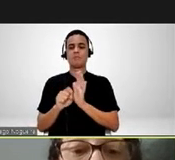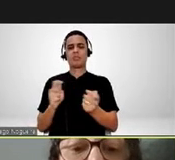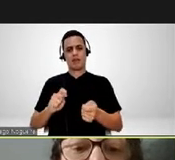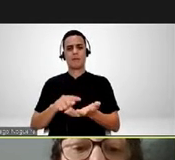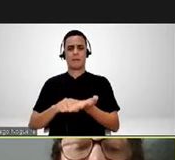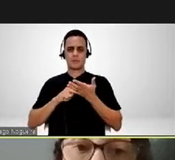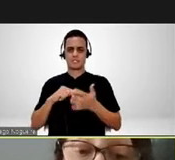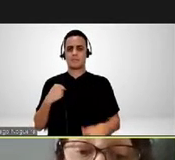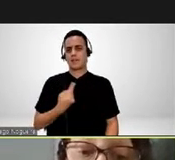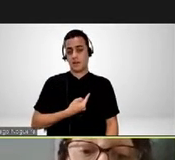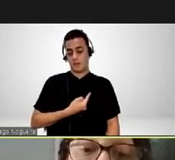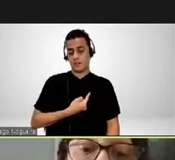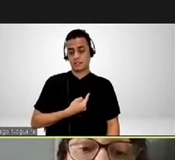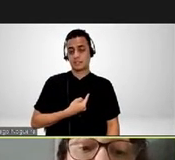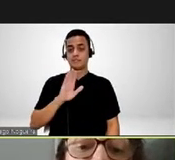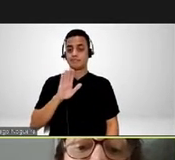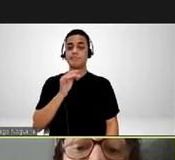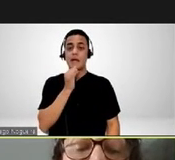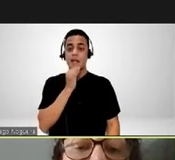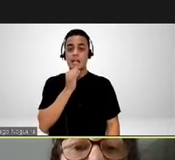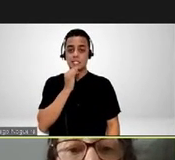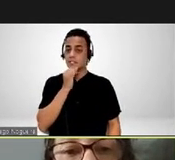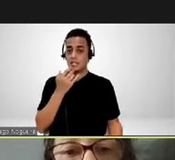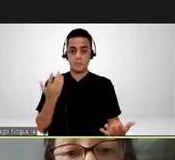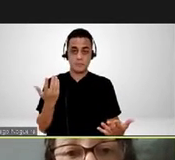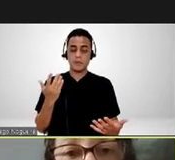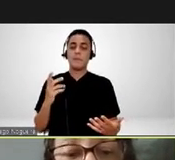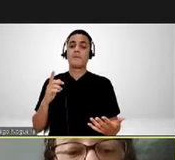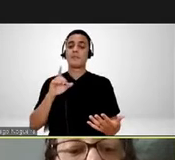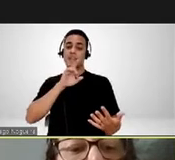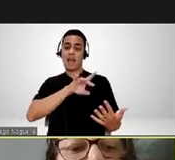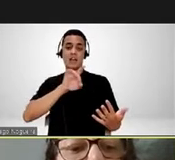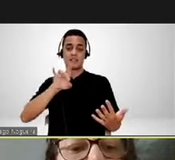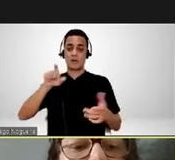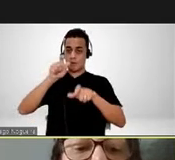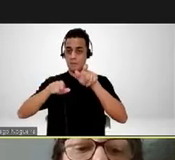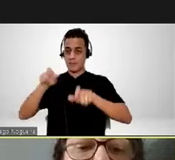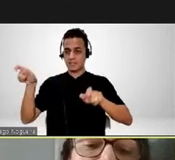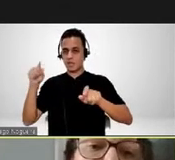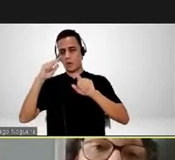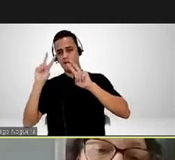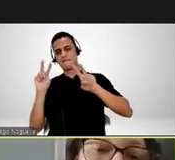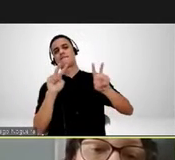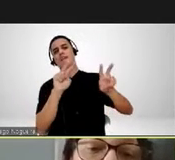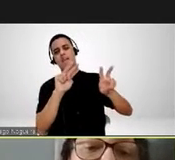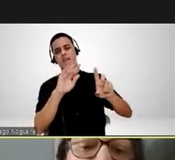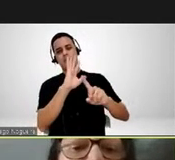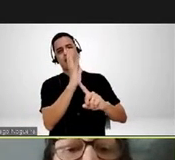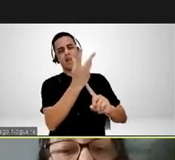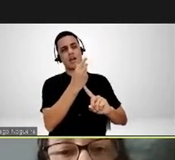proporciona, considerando, inclusive, os referenciais que cada espectador lança a mão para